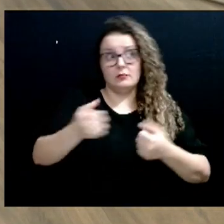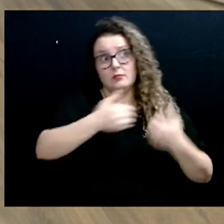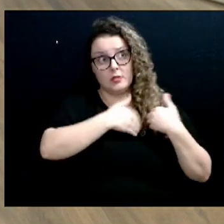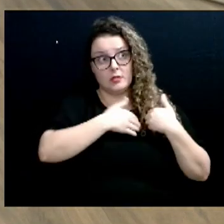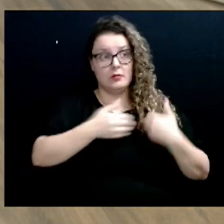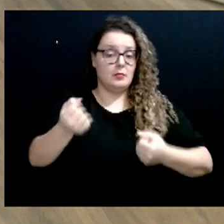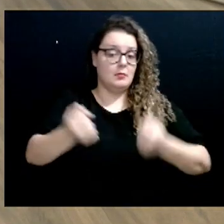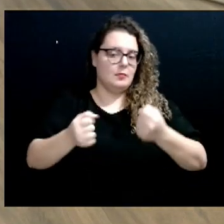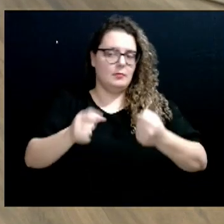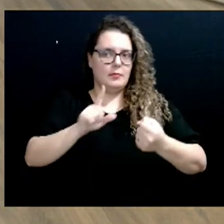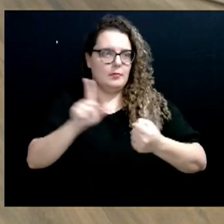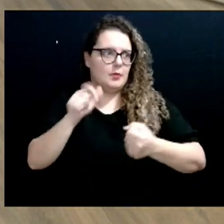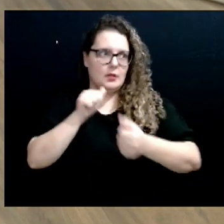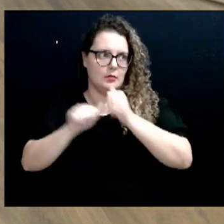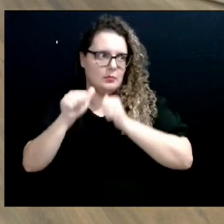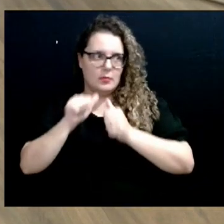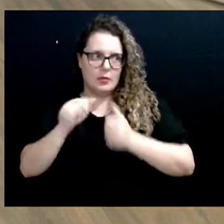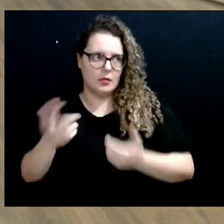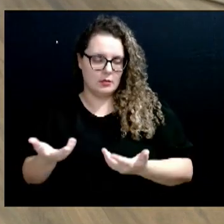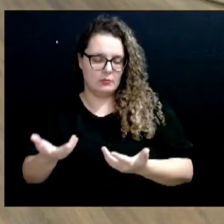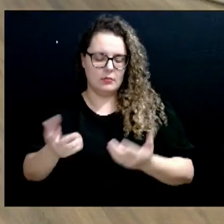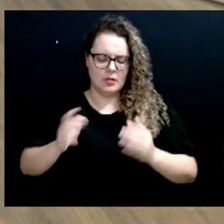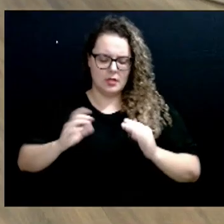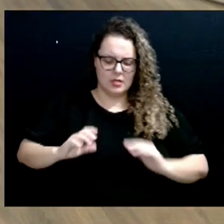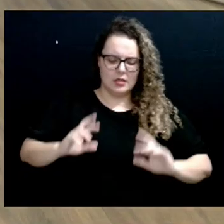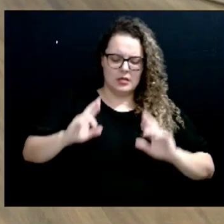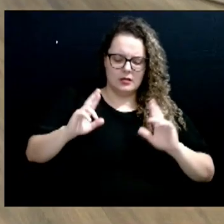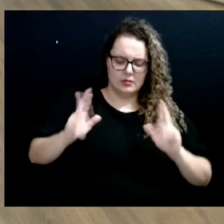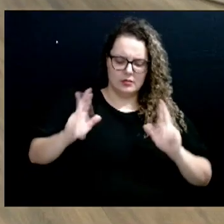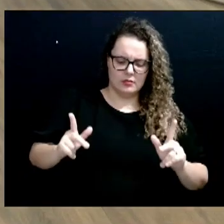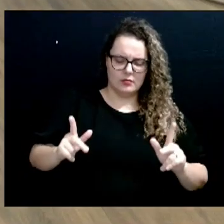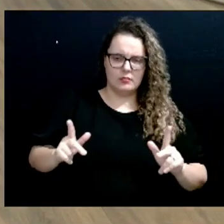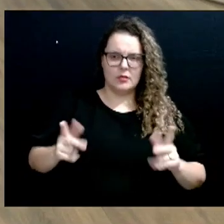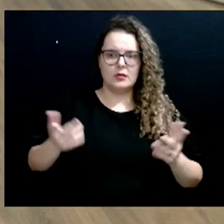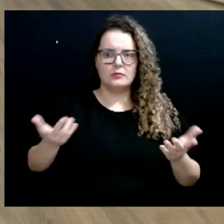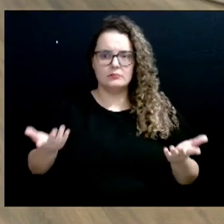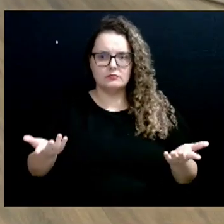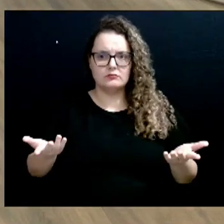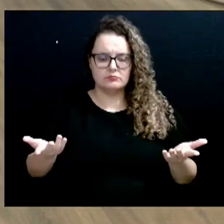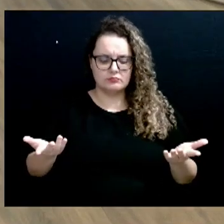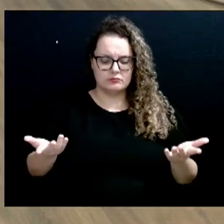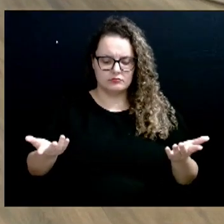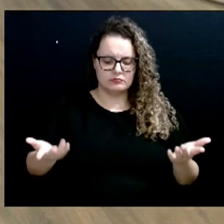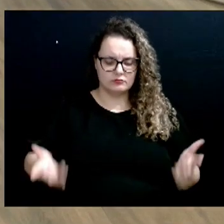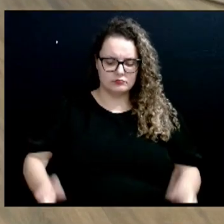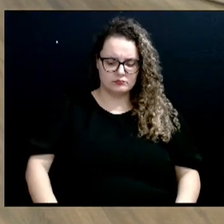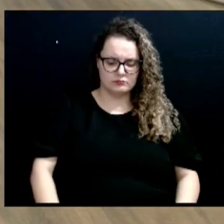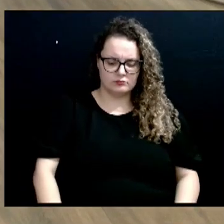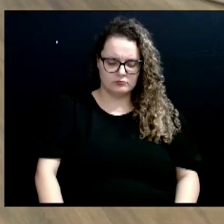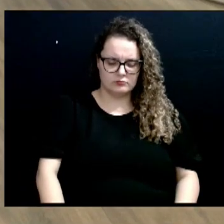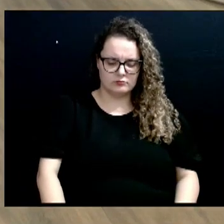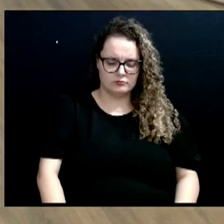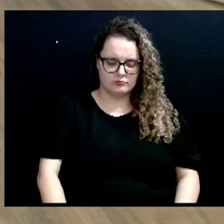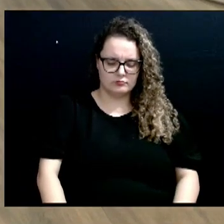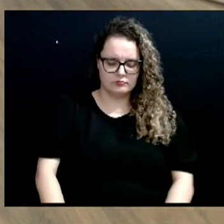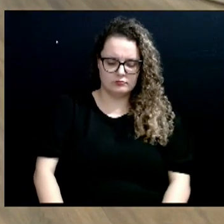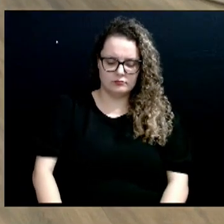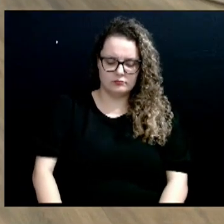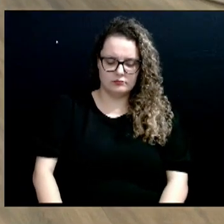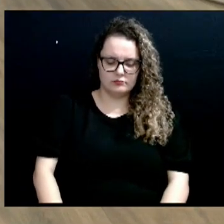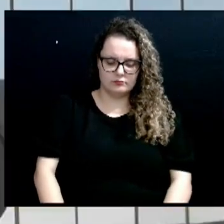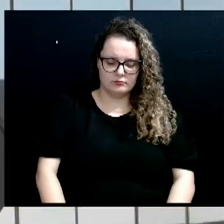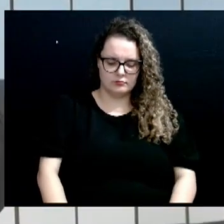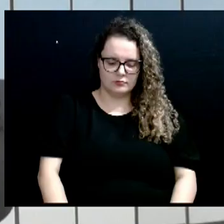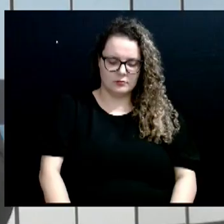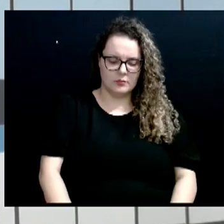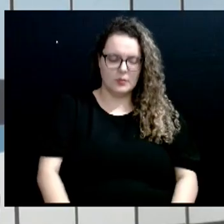dirigir. Era um comportamento diferente, né? Então, acho que isso também deve ser levado em consideração? Sim. Por exemplo,